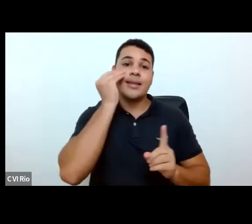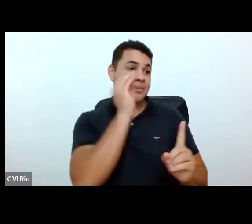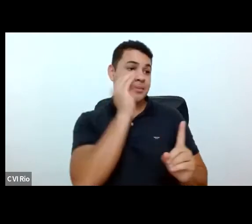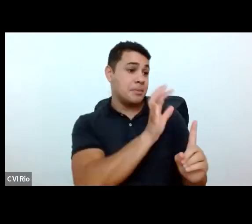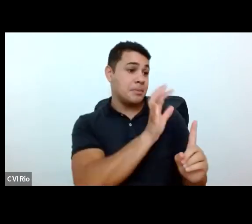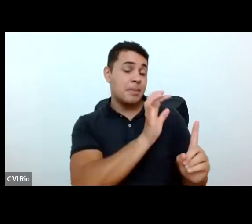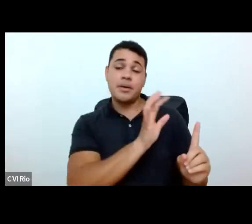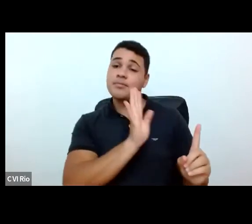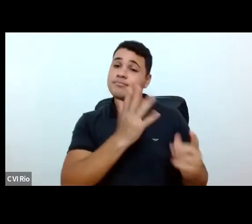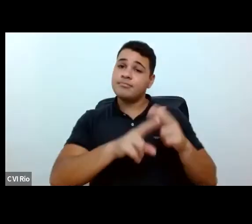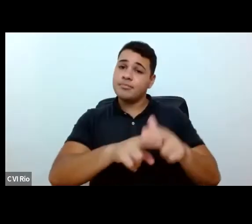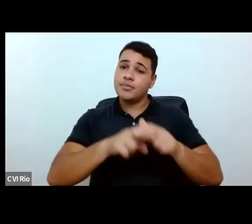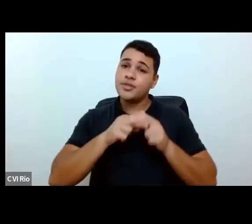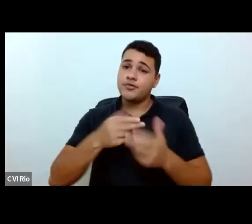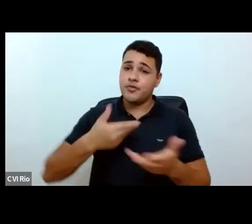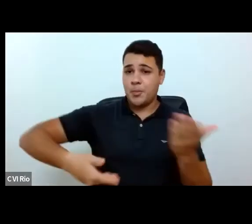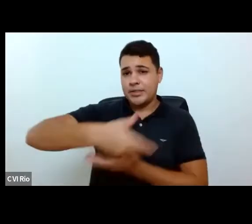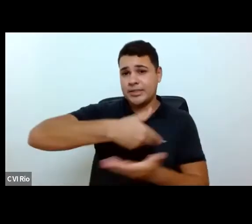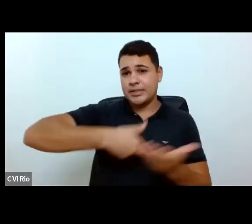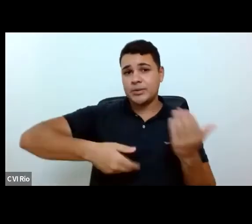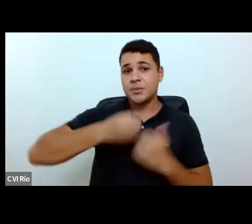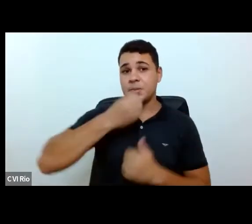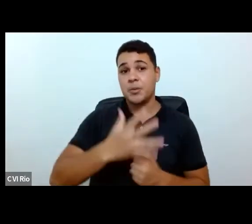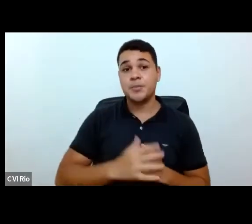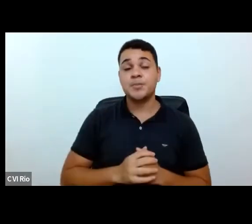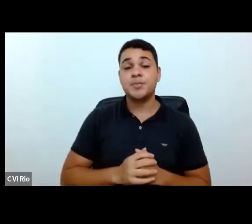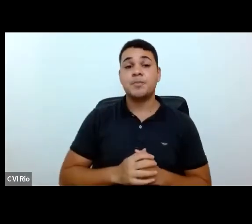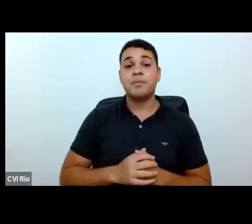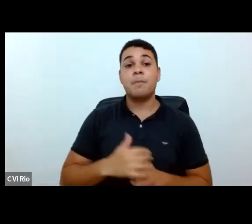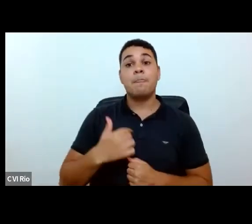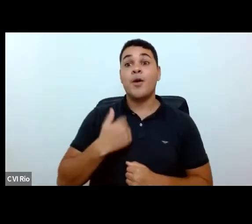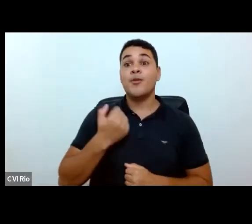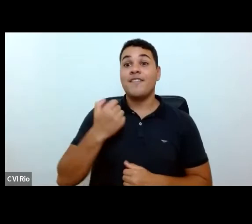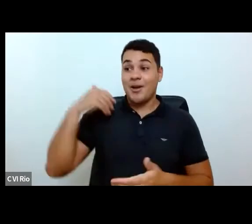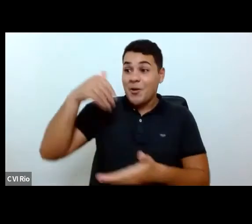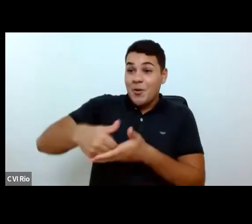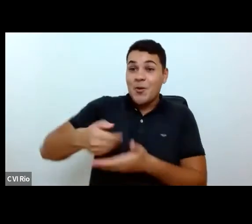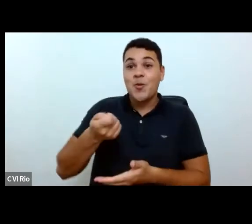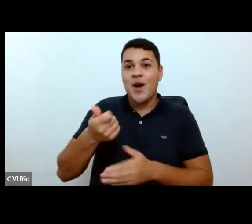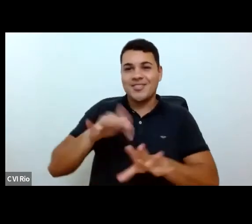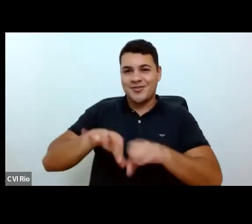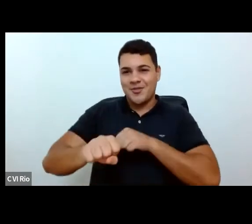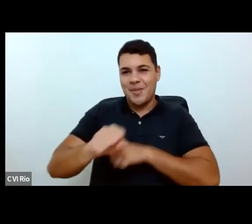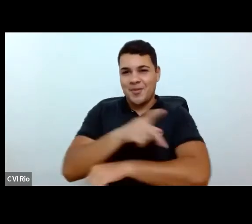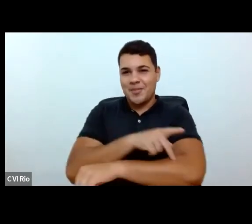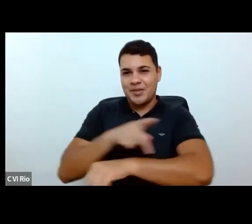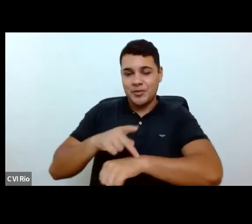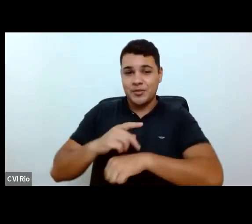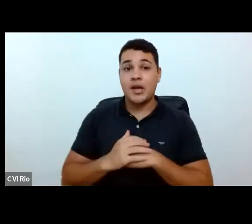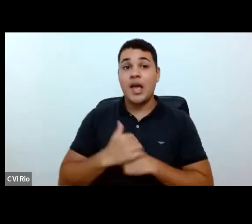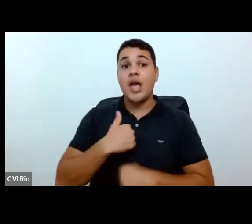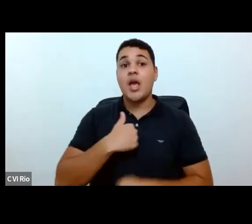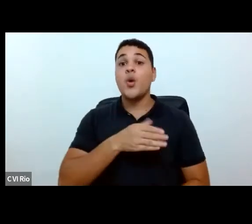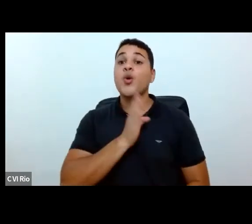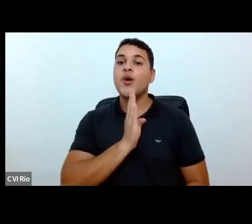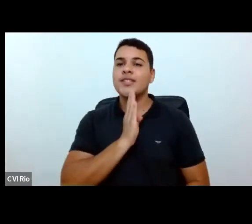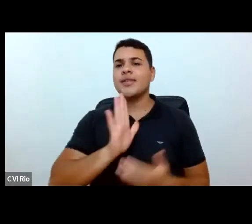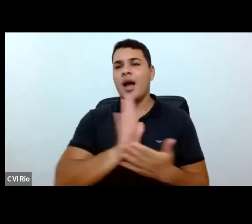profundo. Logo que eu estou prestes a concluir o curso de pedagogia, eu conheço algumas ativistas aqui do Rio de